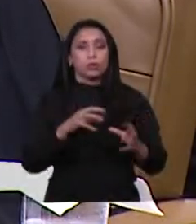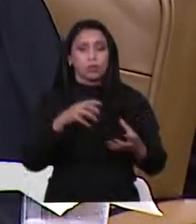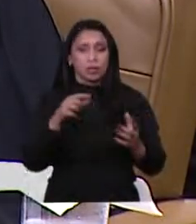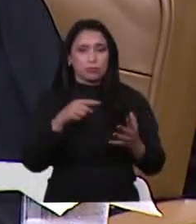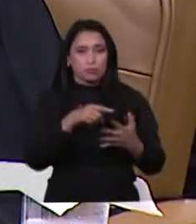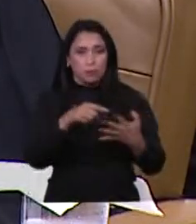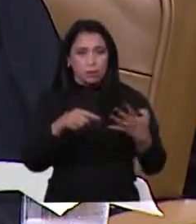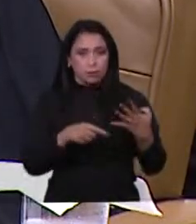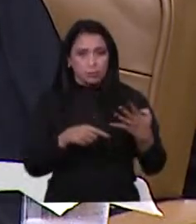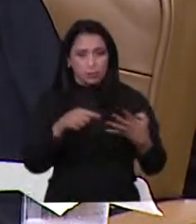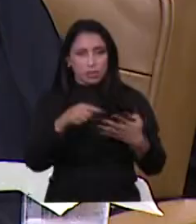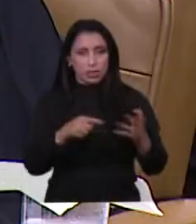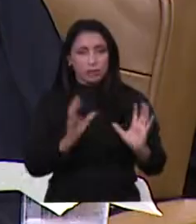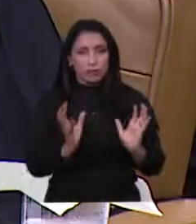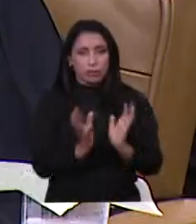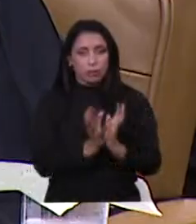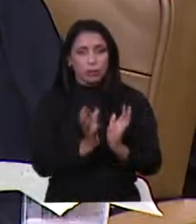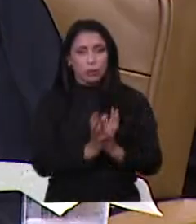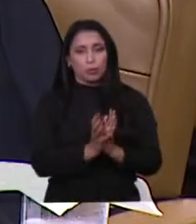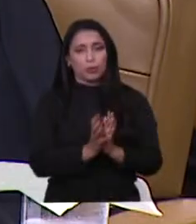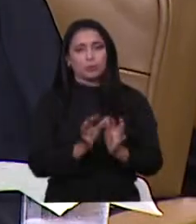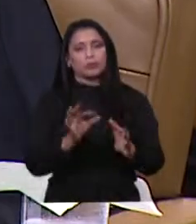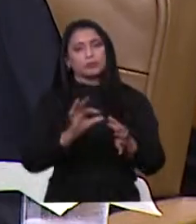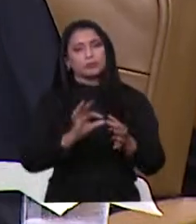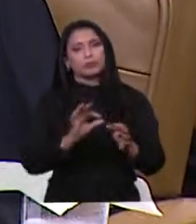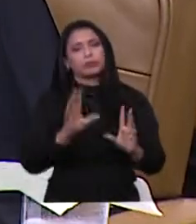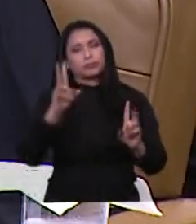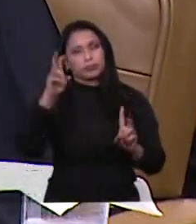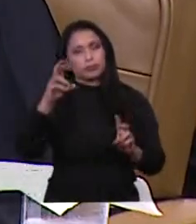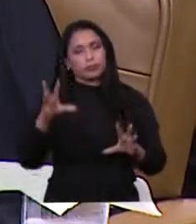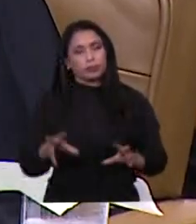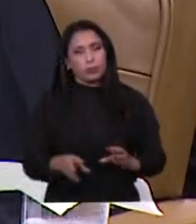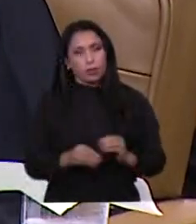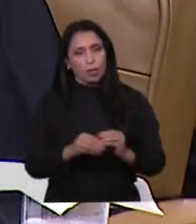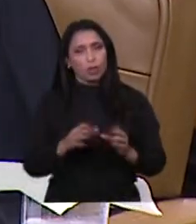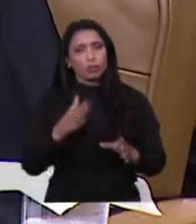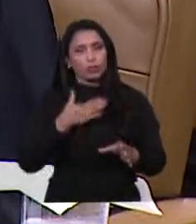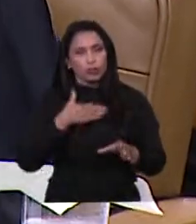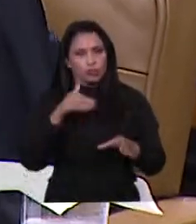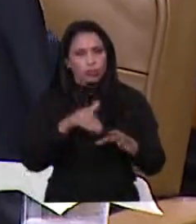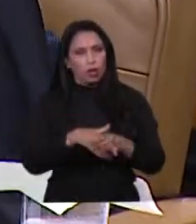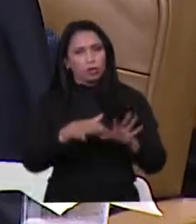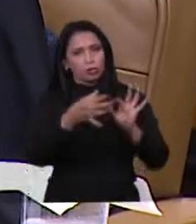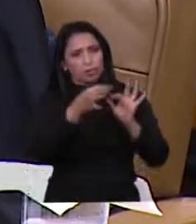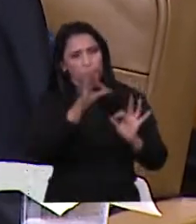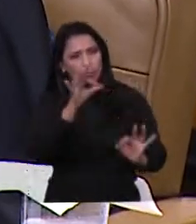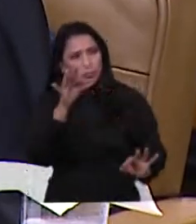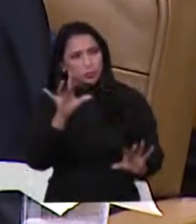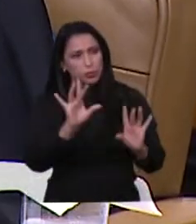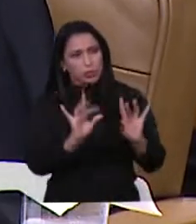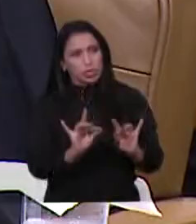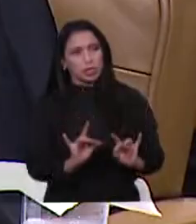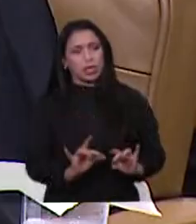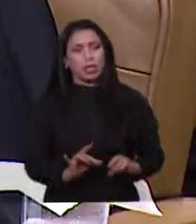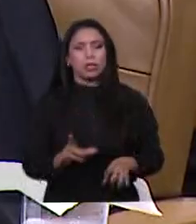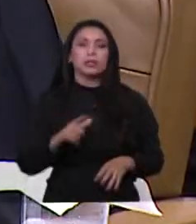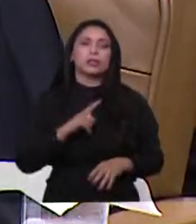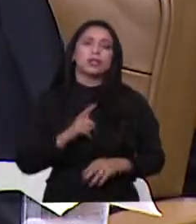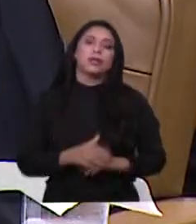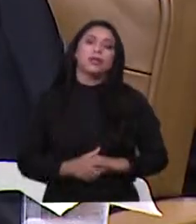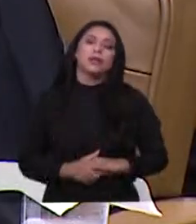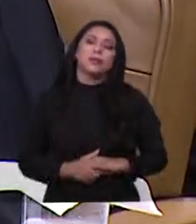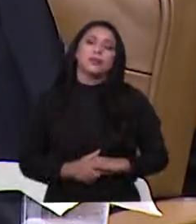desta citação mais alongada, a deixo no voto. Pois bem, a perspectiva